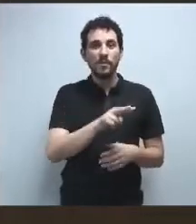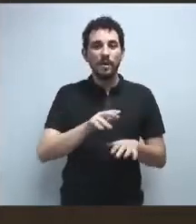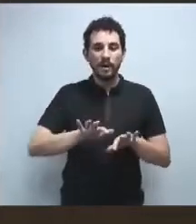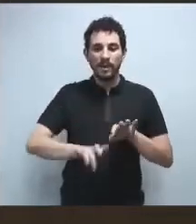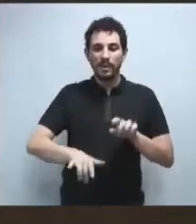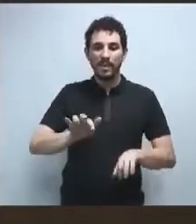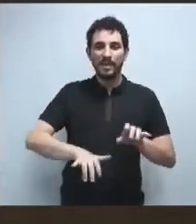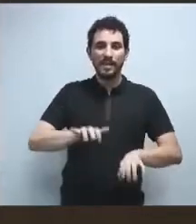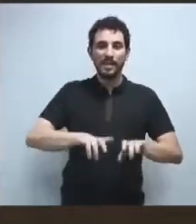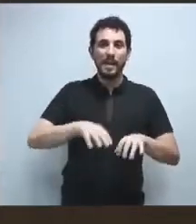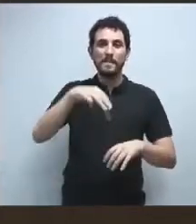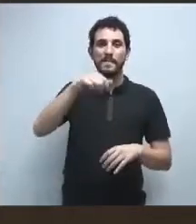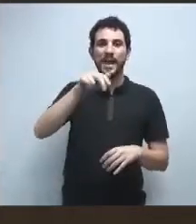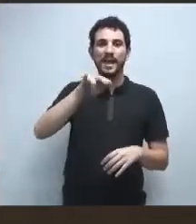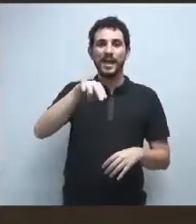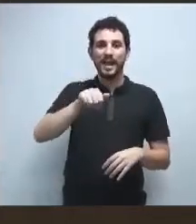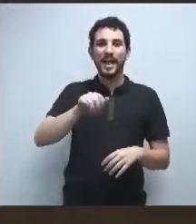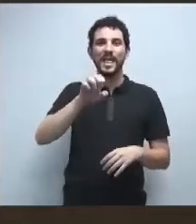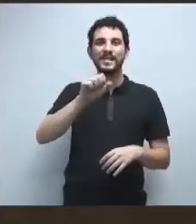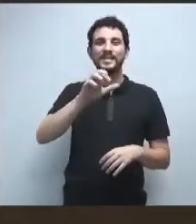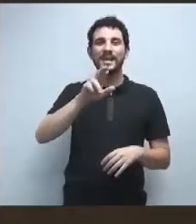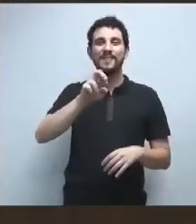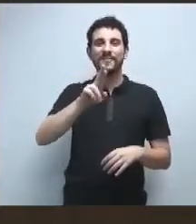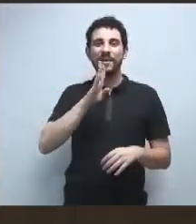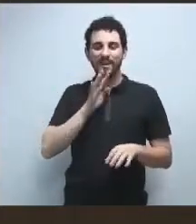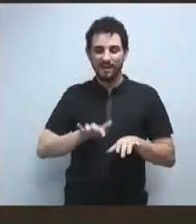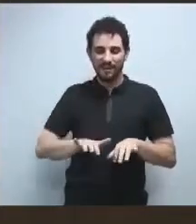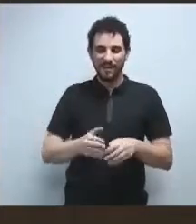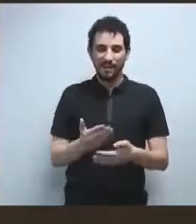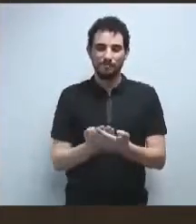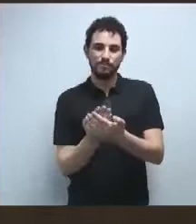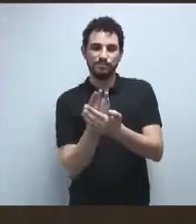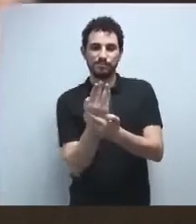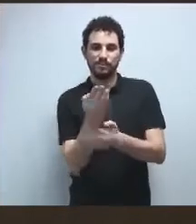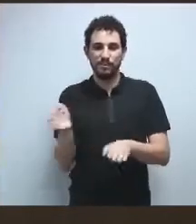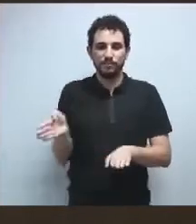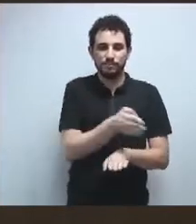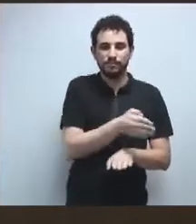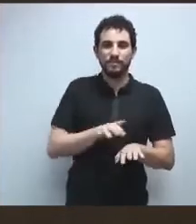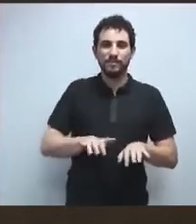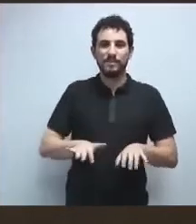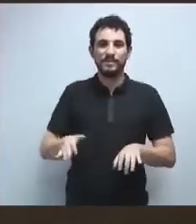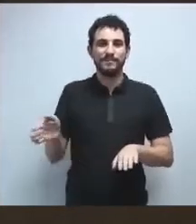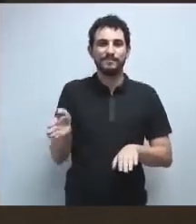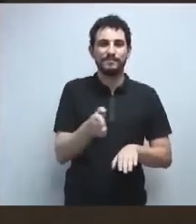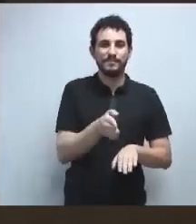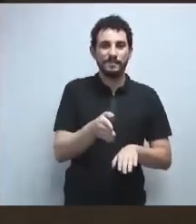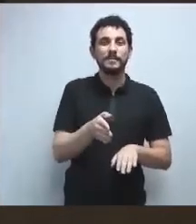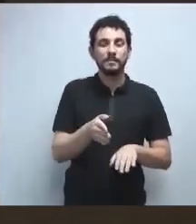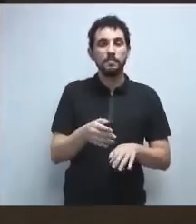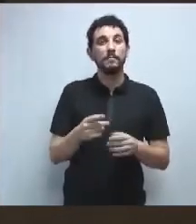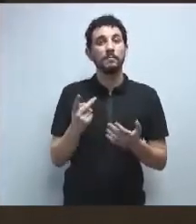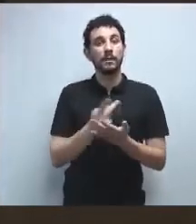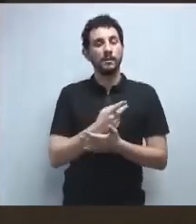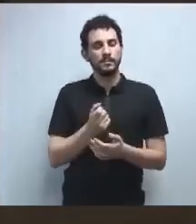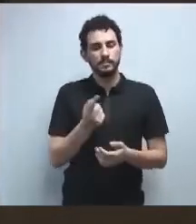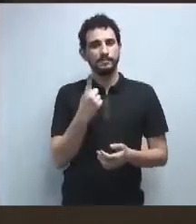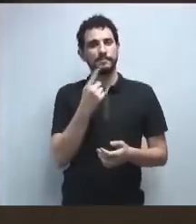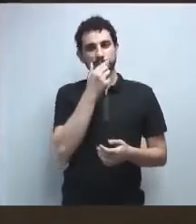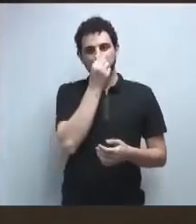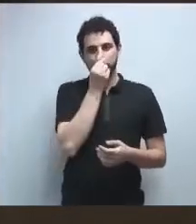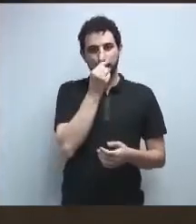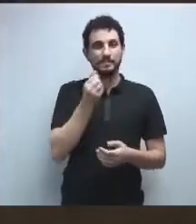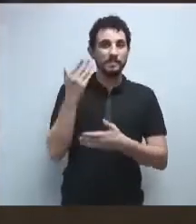e para ele foi uma grande surpresa é às vezes o passado se confunde com o presente eo presente se